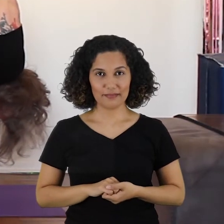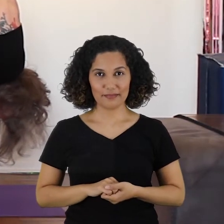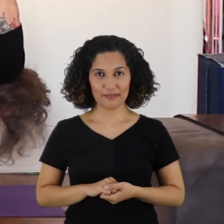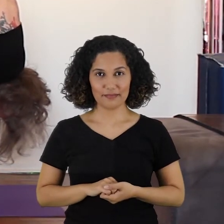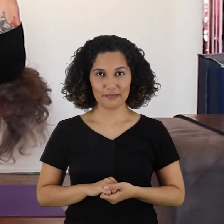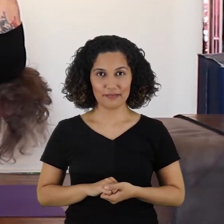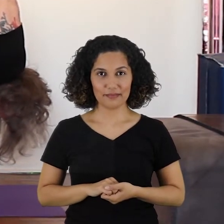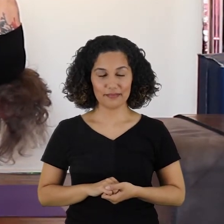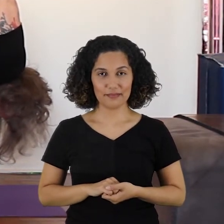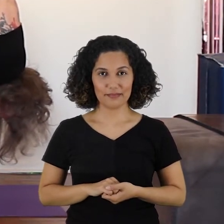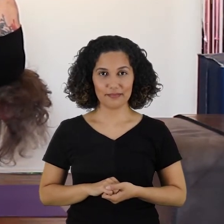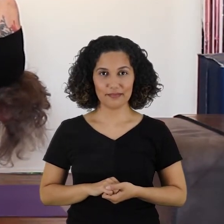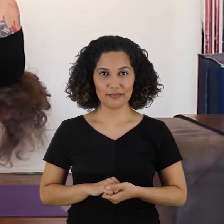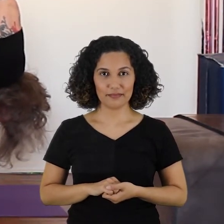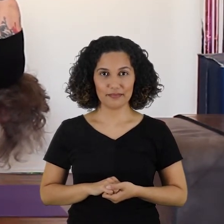cidade.